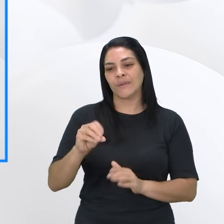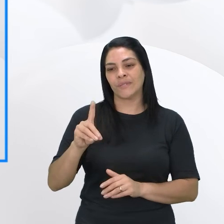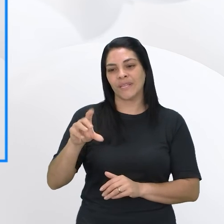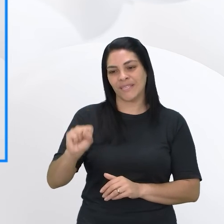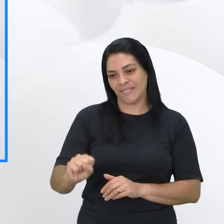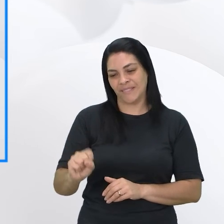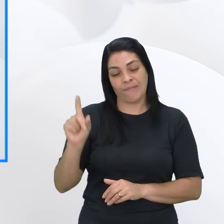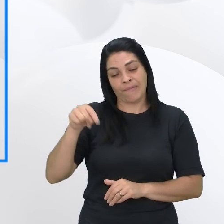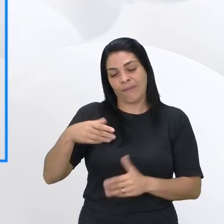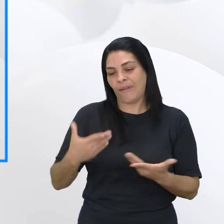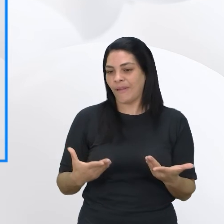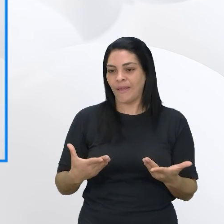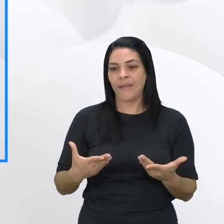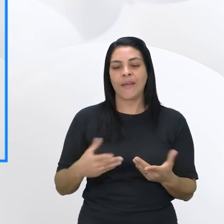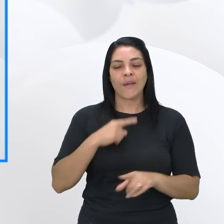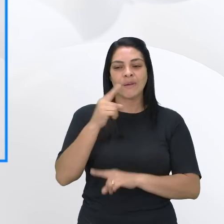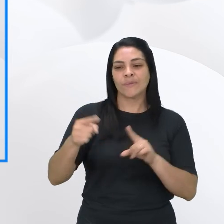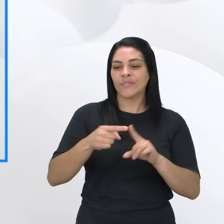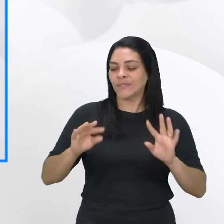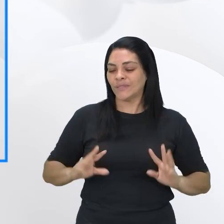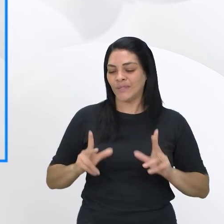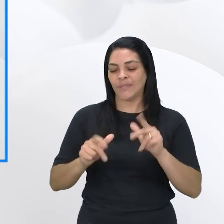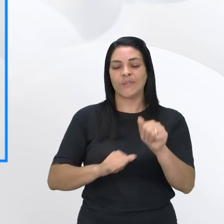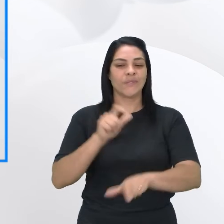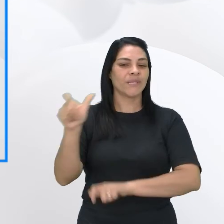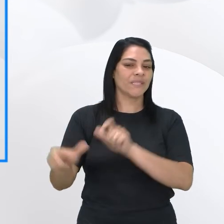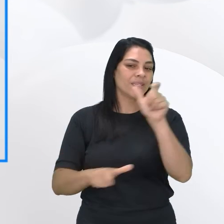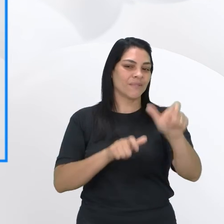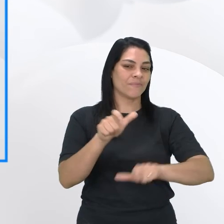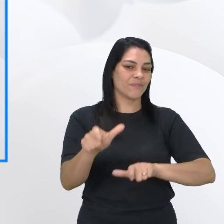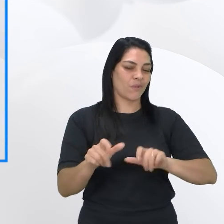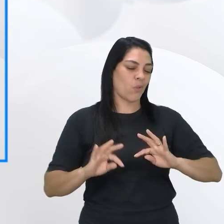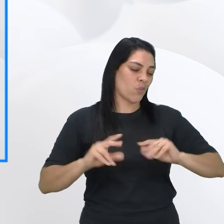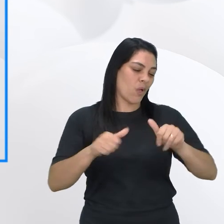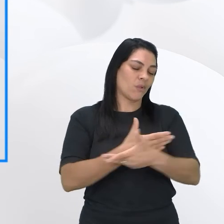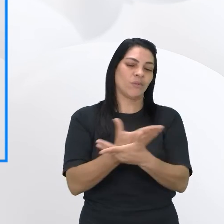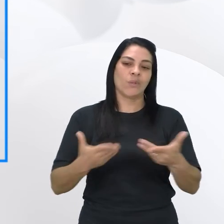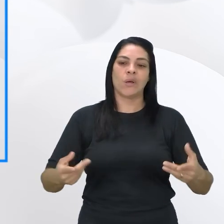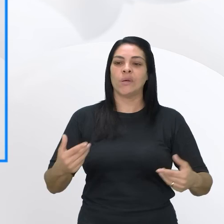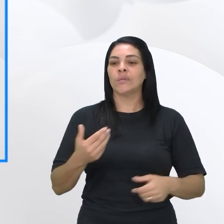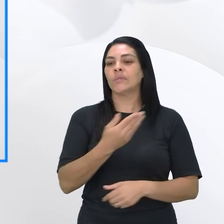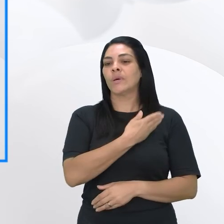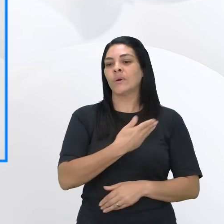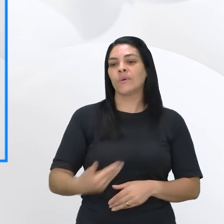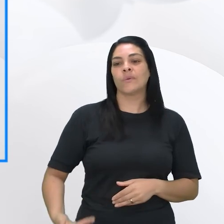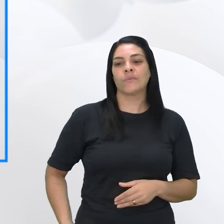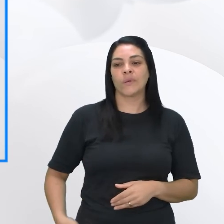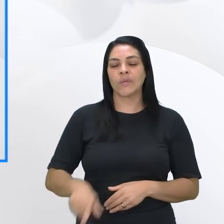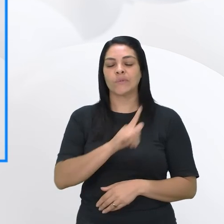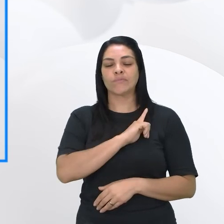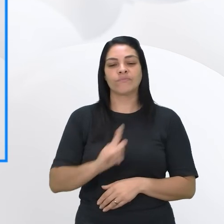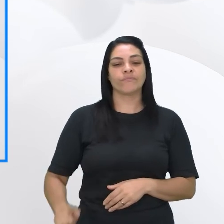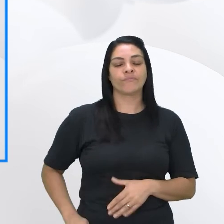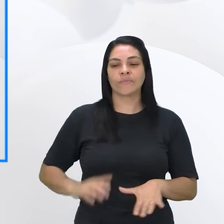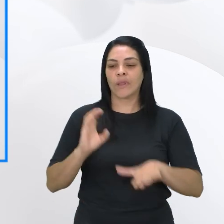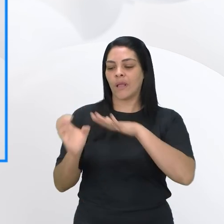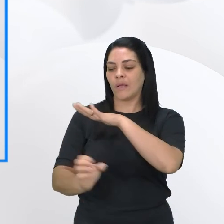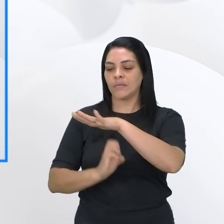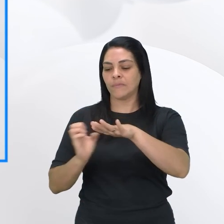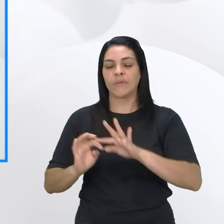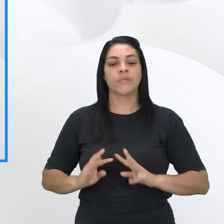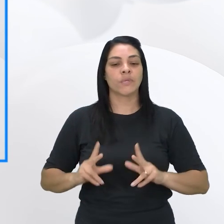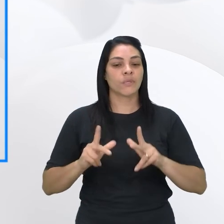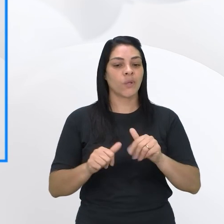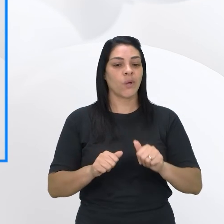É isso, é uma missão de todo mundo, né? Todos nós aqui, governos e empresas. E